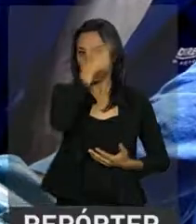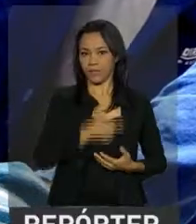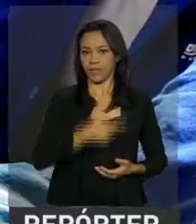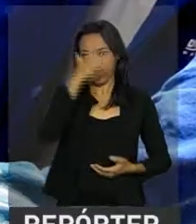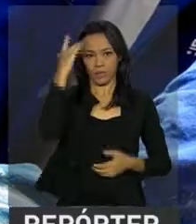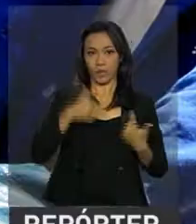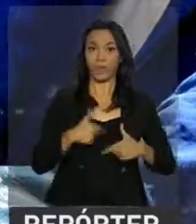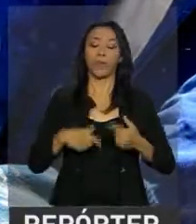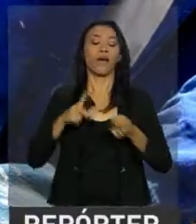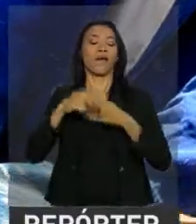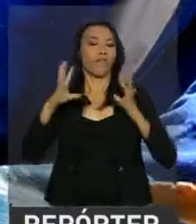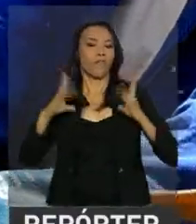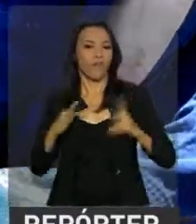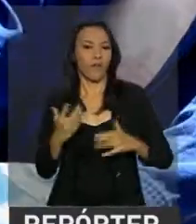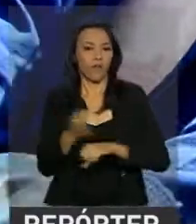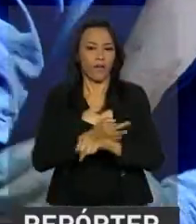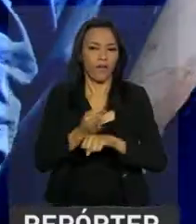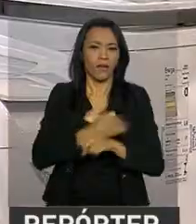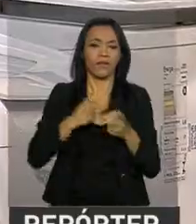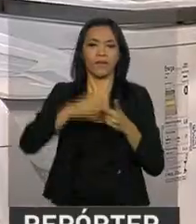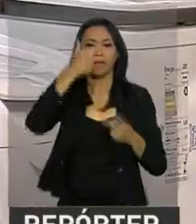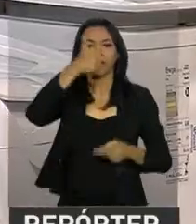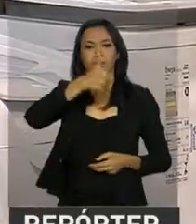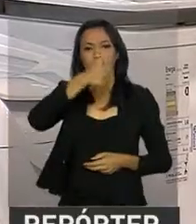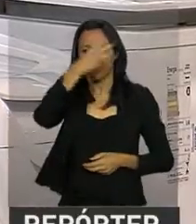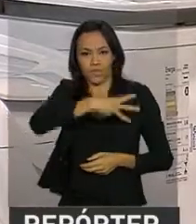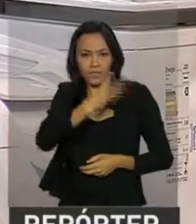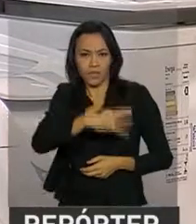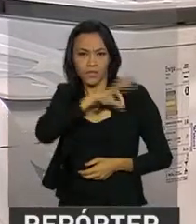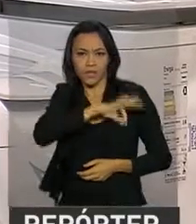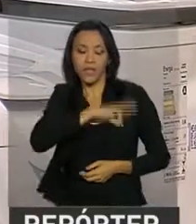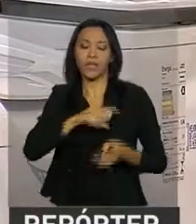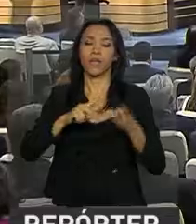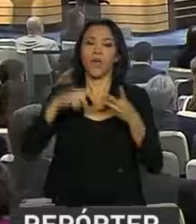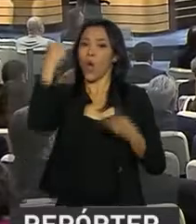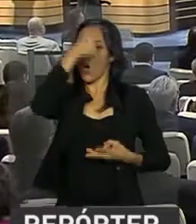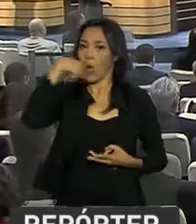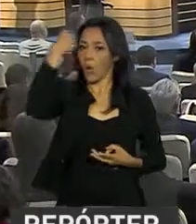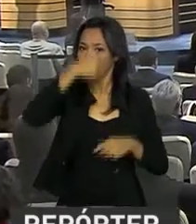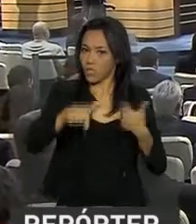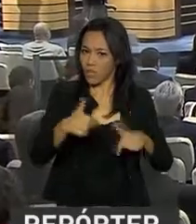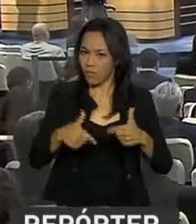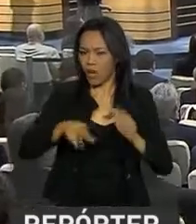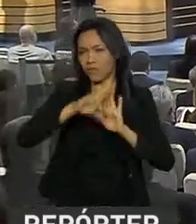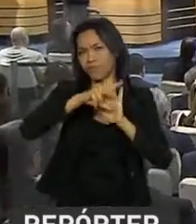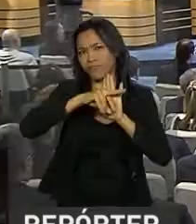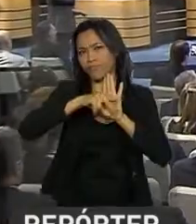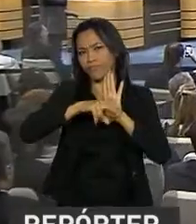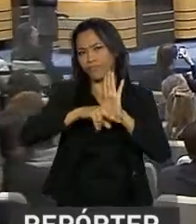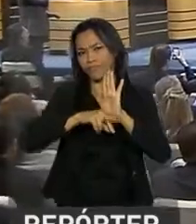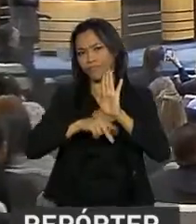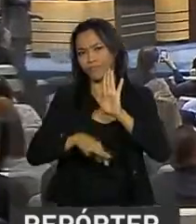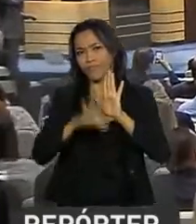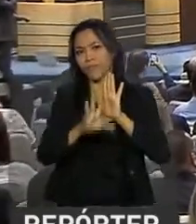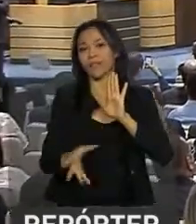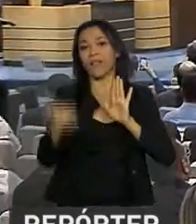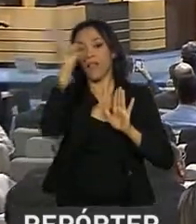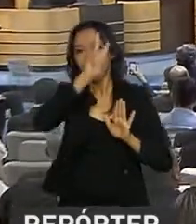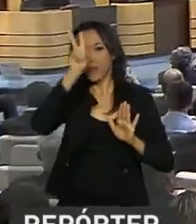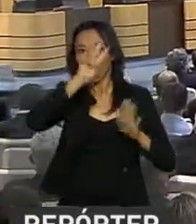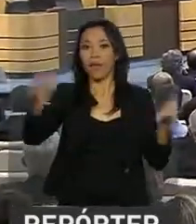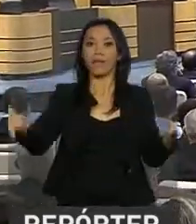remuneradas, 13º, salário mínimo e jornada semanal de trabalho. Esta e outras histórias estão sendo